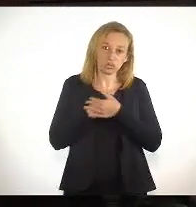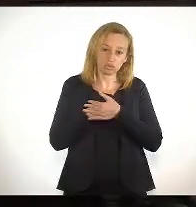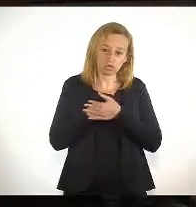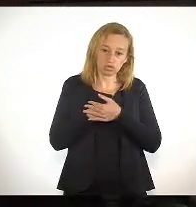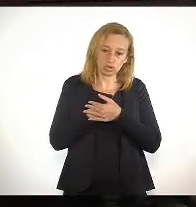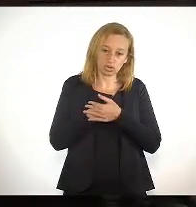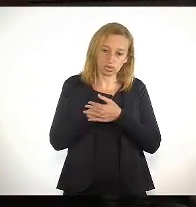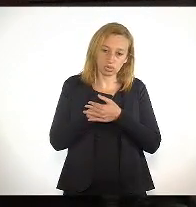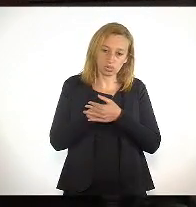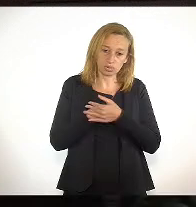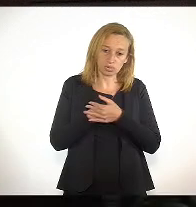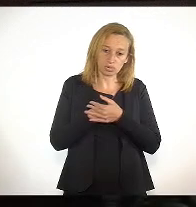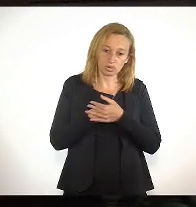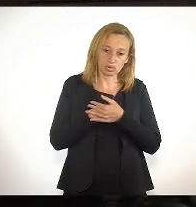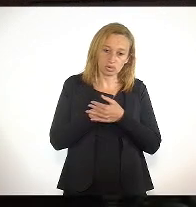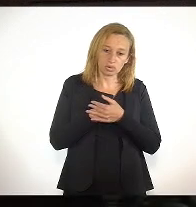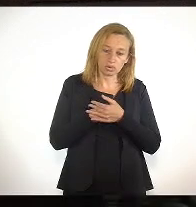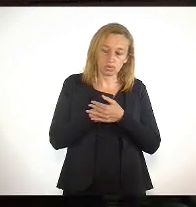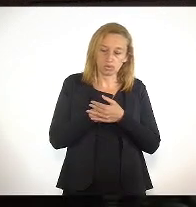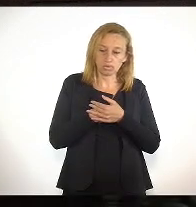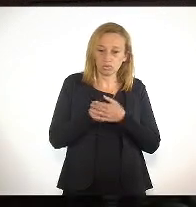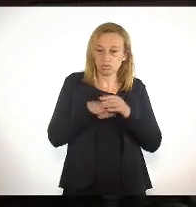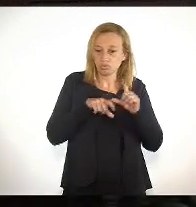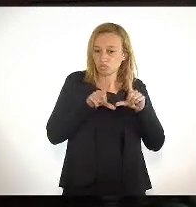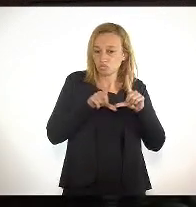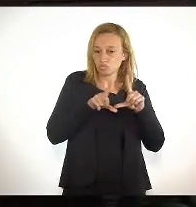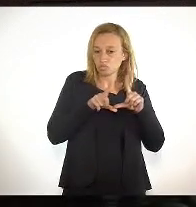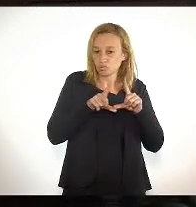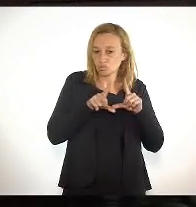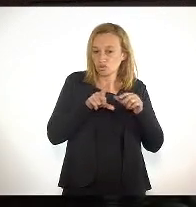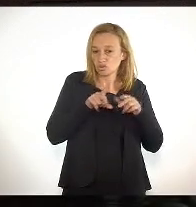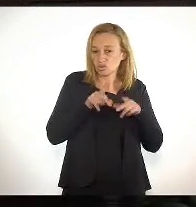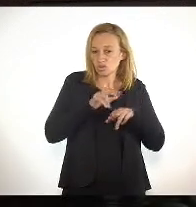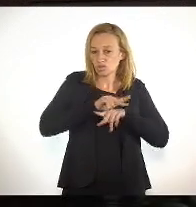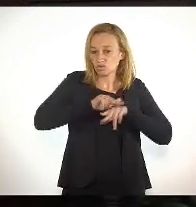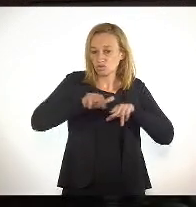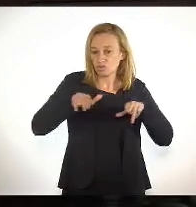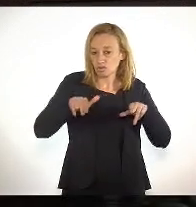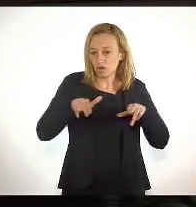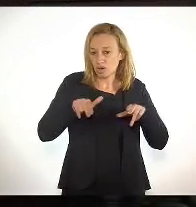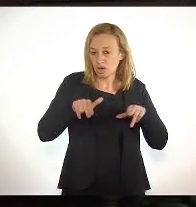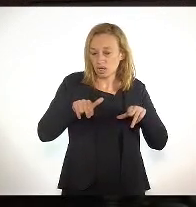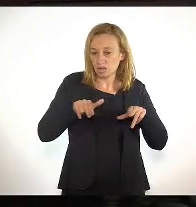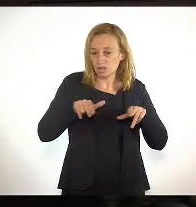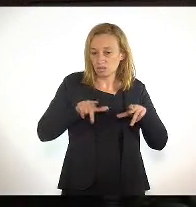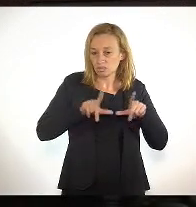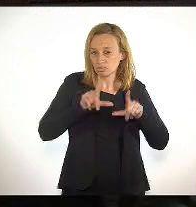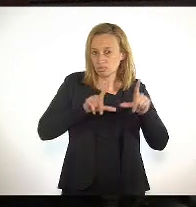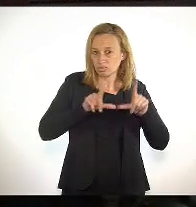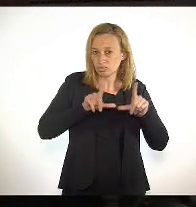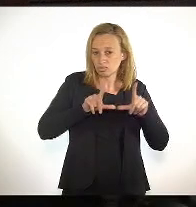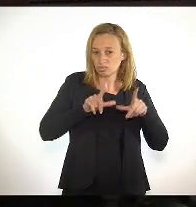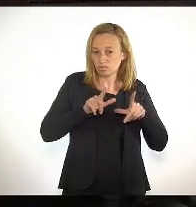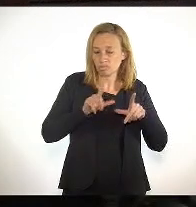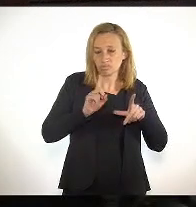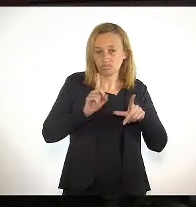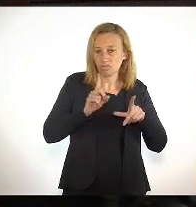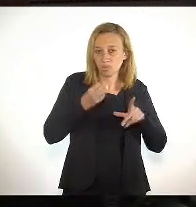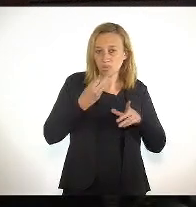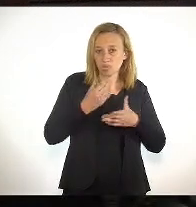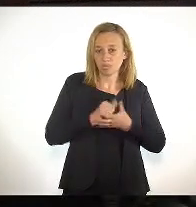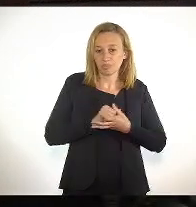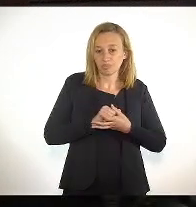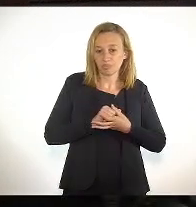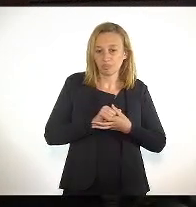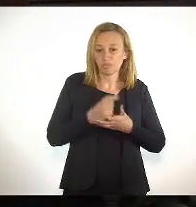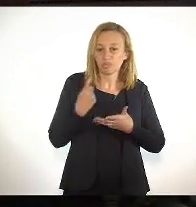de uma bancada, de um monte de acéfalo rindo, não vale.